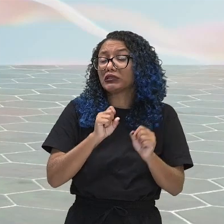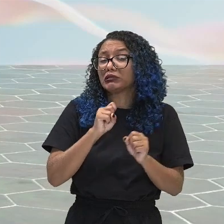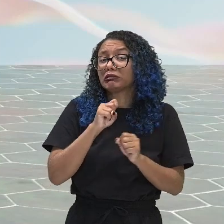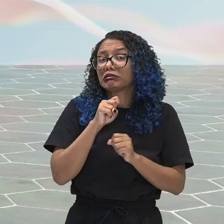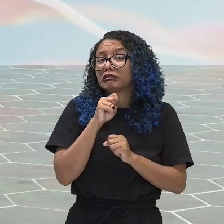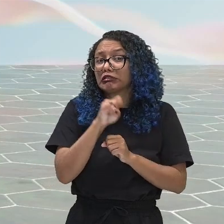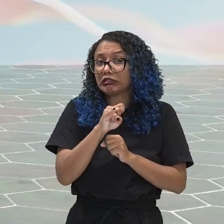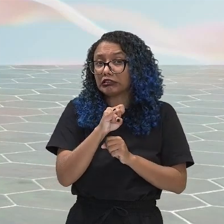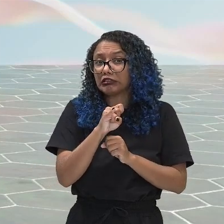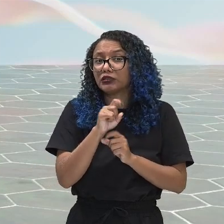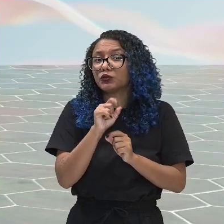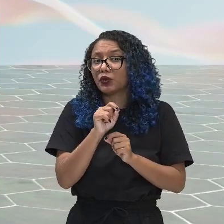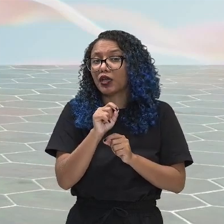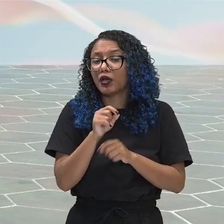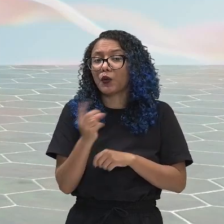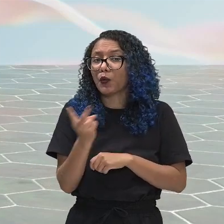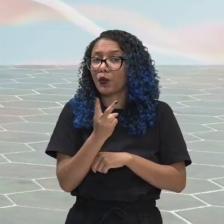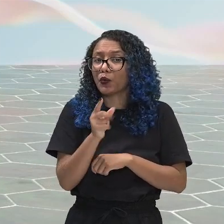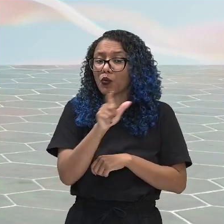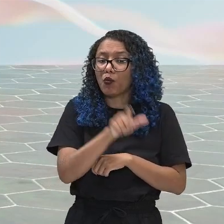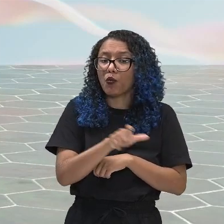dois estiverem, né,